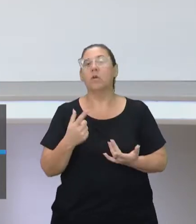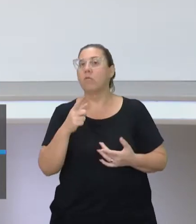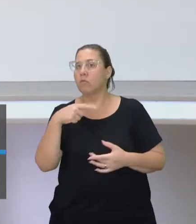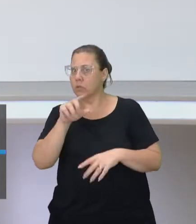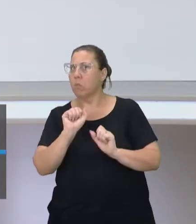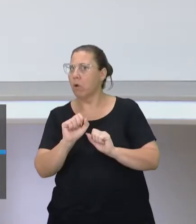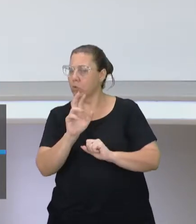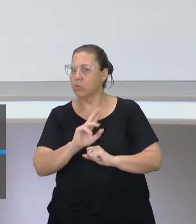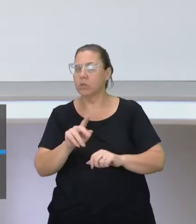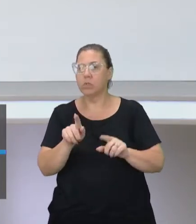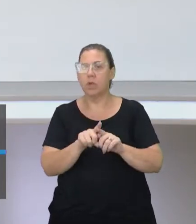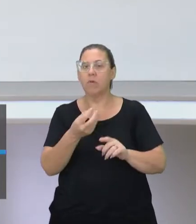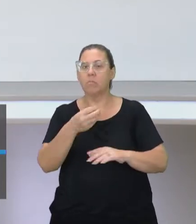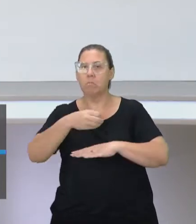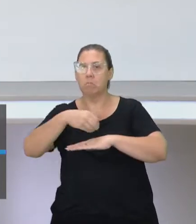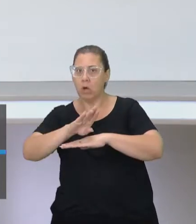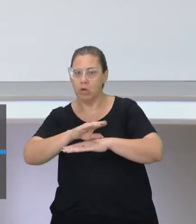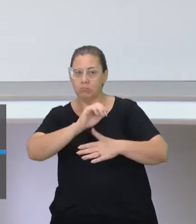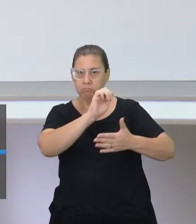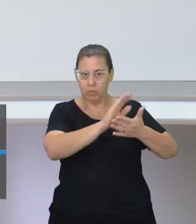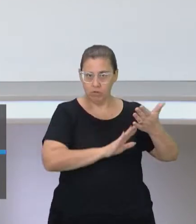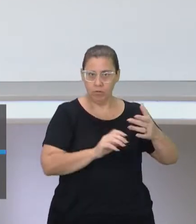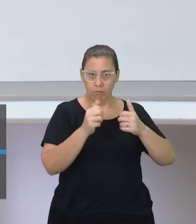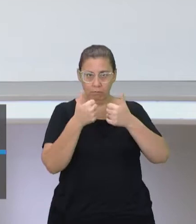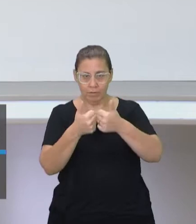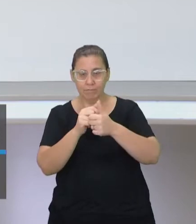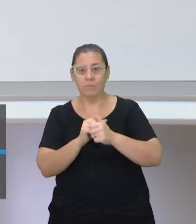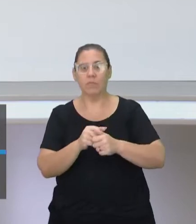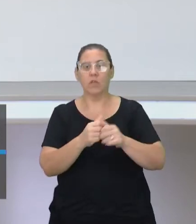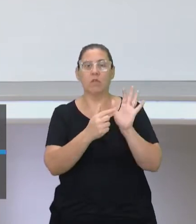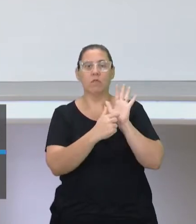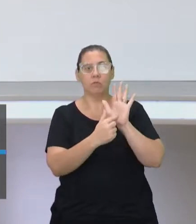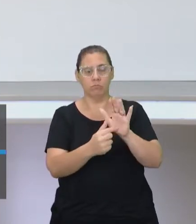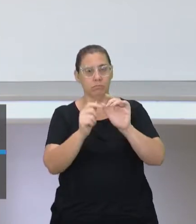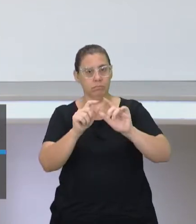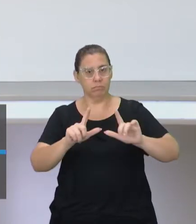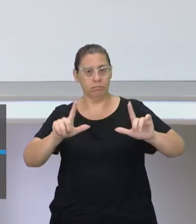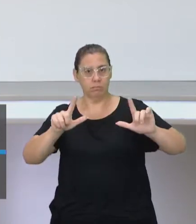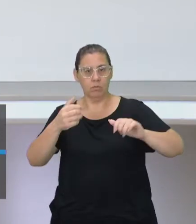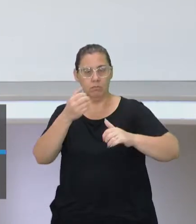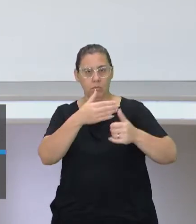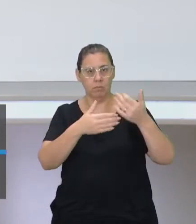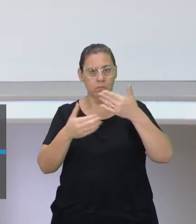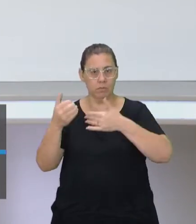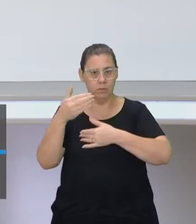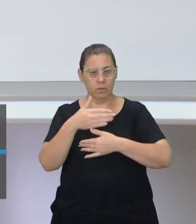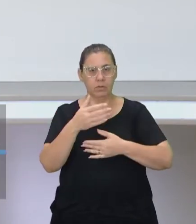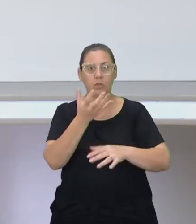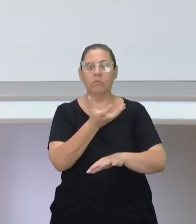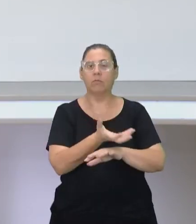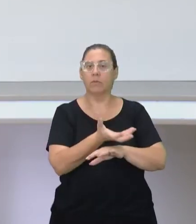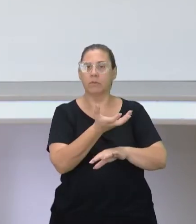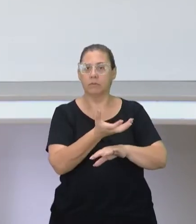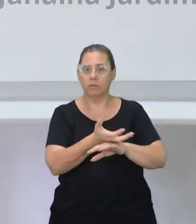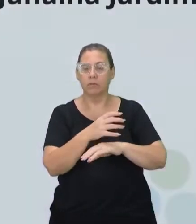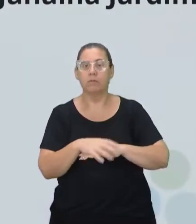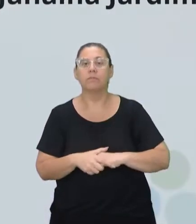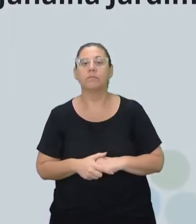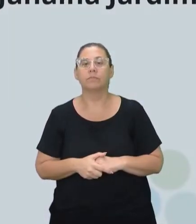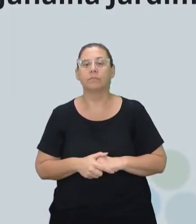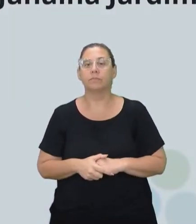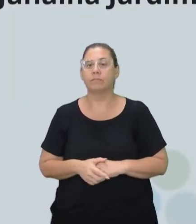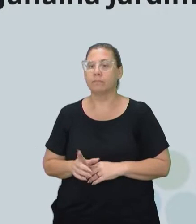também. E eu vou passar uma sugestão de atividades, tá bem? Então, eu vou colocar na tela aqui a apresentação do nosso componente, né? Dá uma